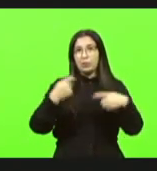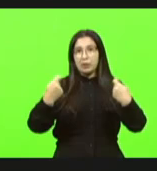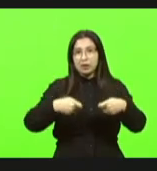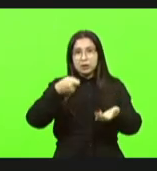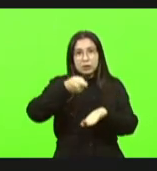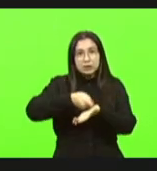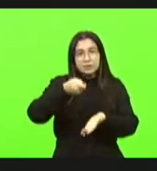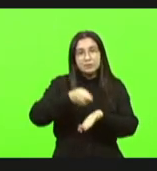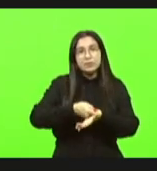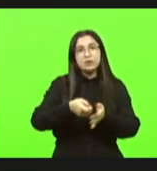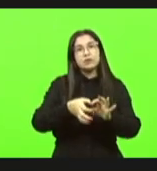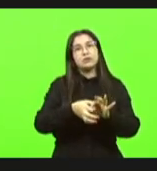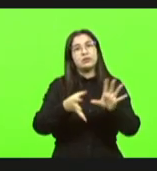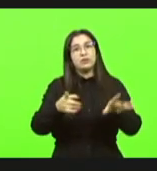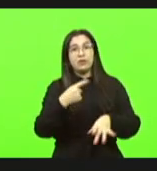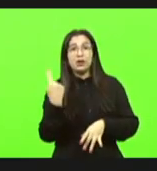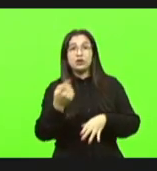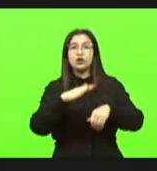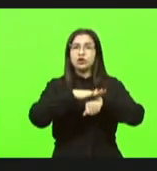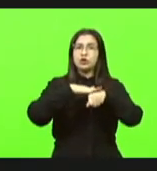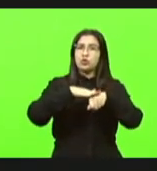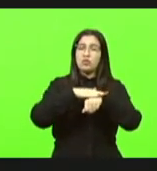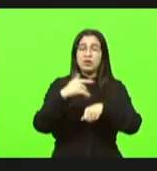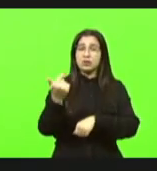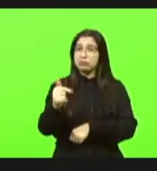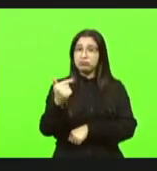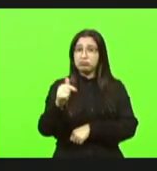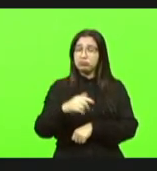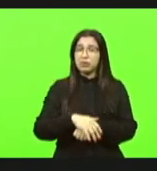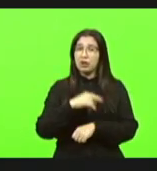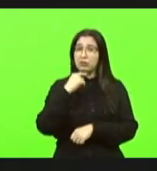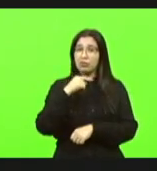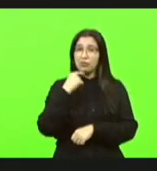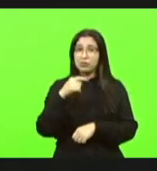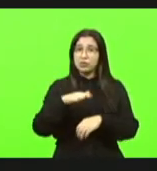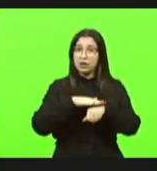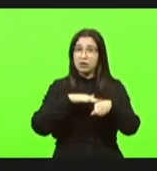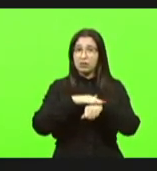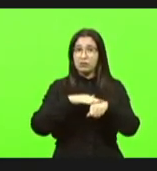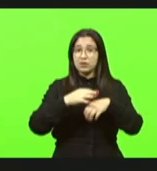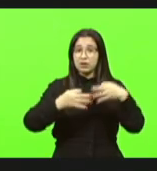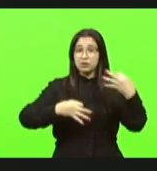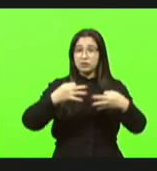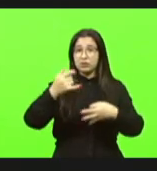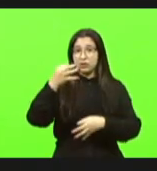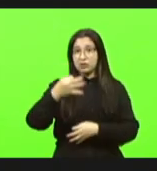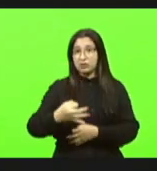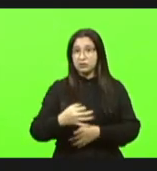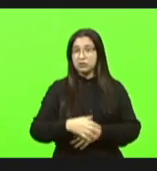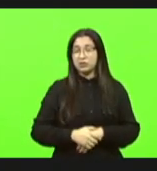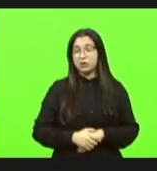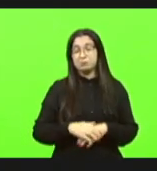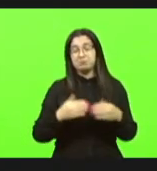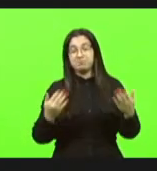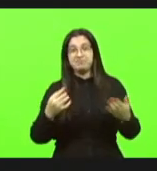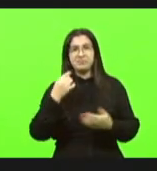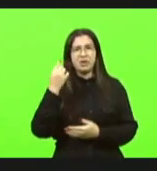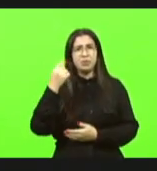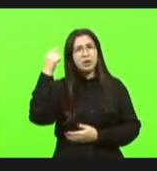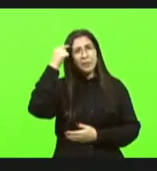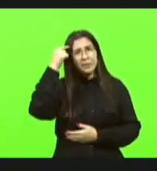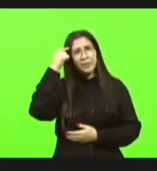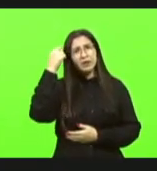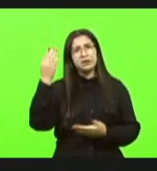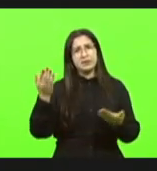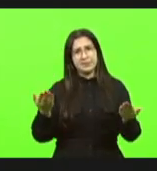obrigatório excedido para gente Para gente poder conversar sobre isso de forma alguma bom então deputados pensa